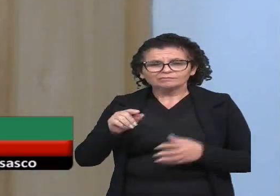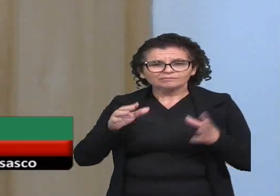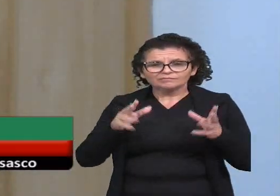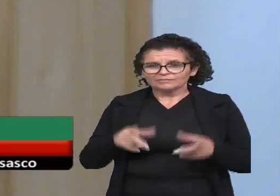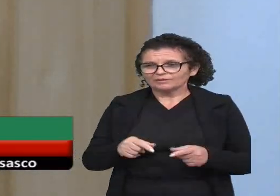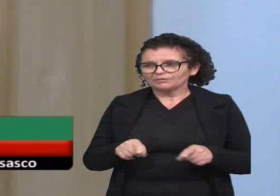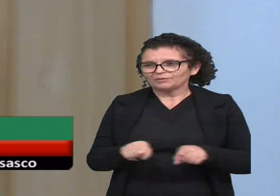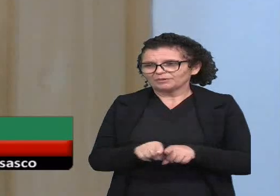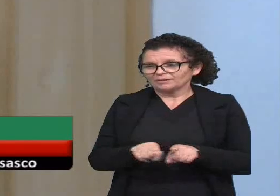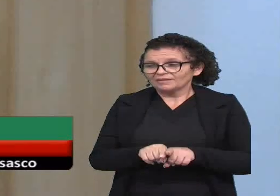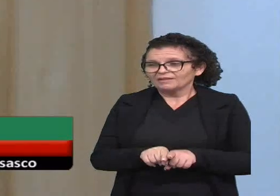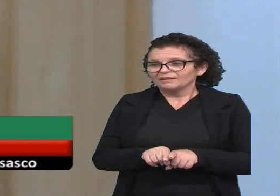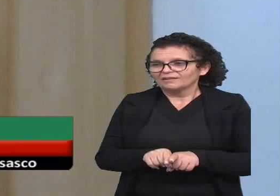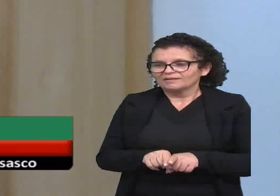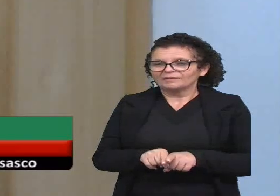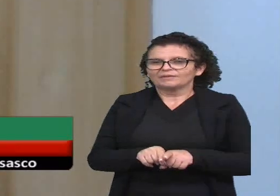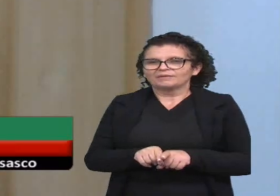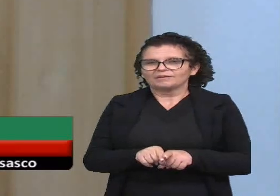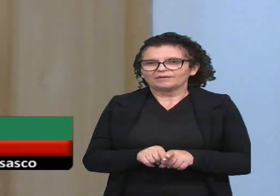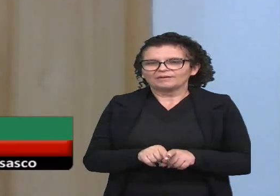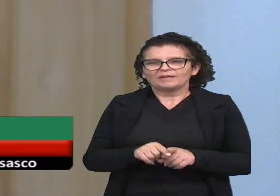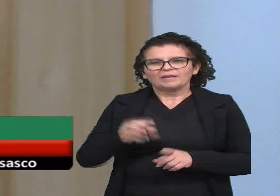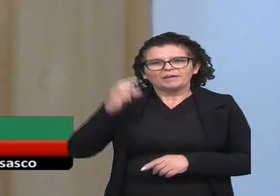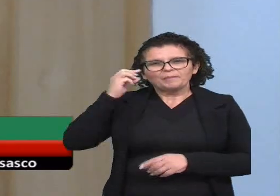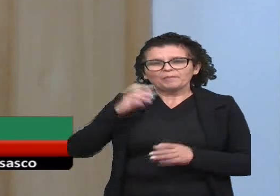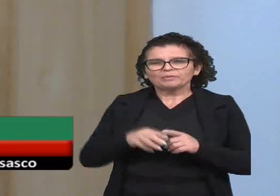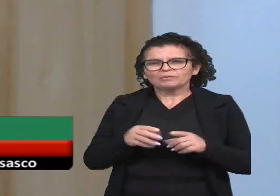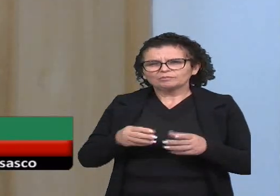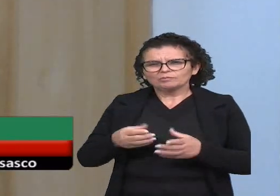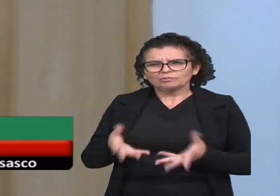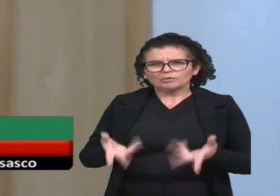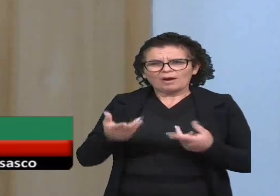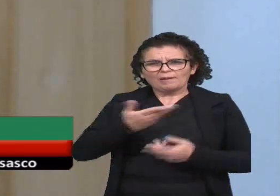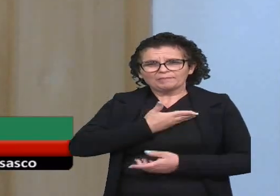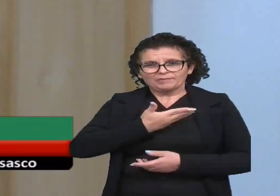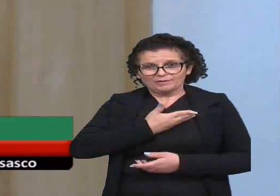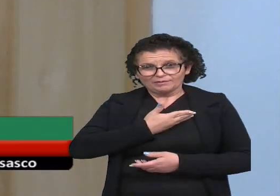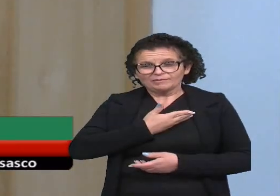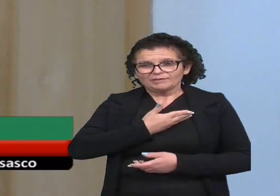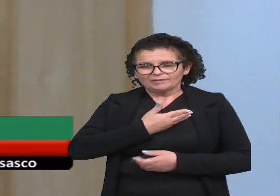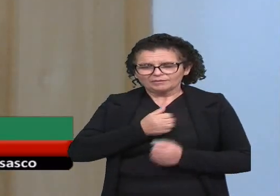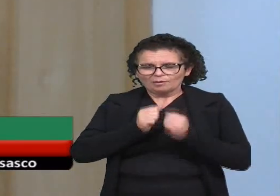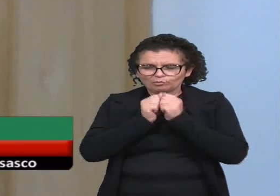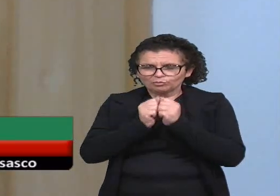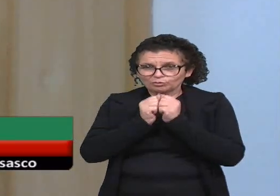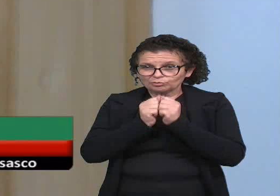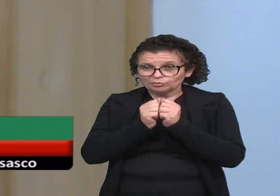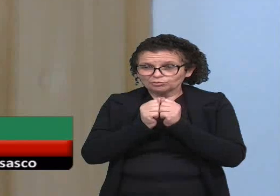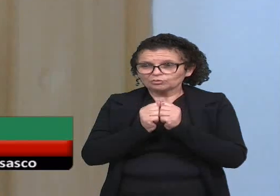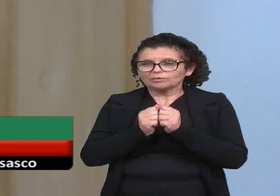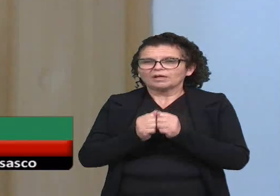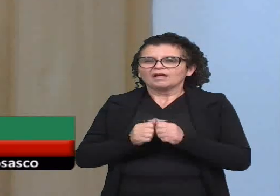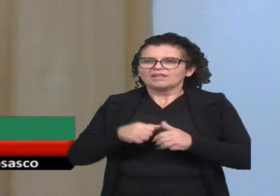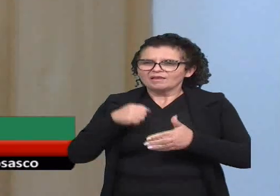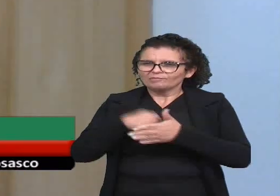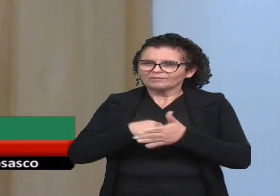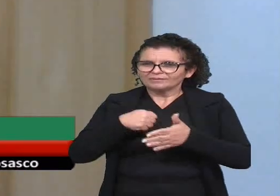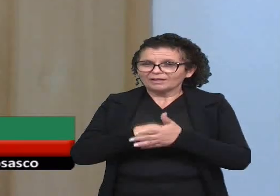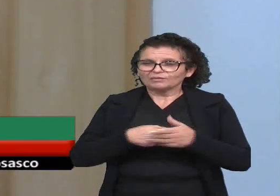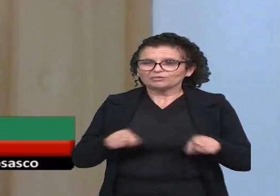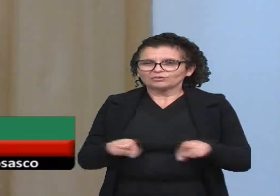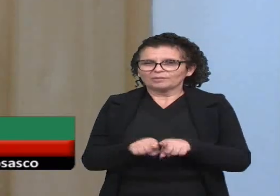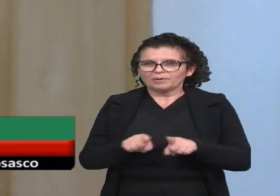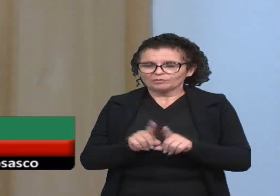aqui de falar também, em nome da memória, de um grande amigo, companheiro de luta, de batalha,